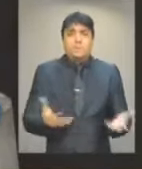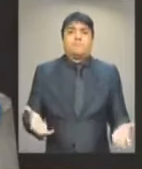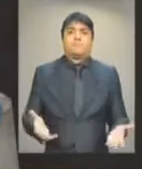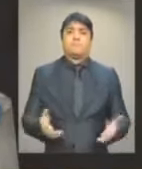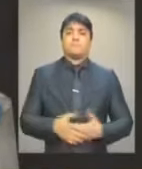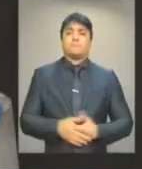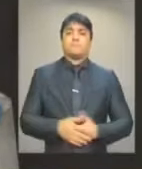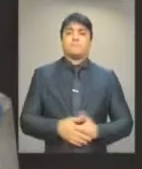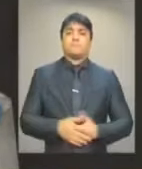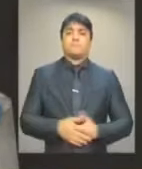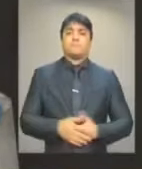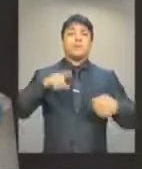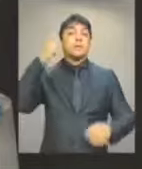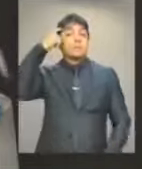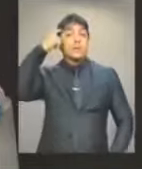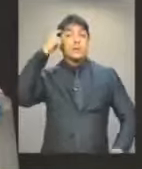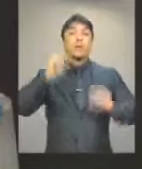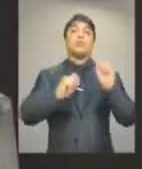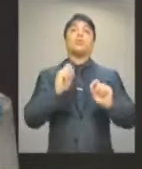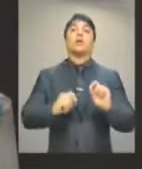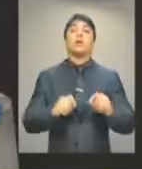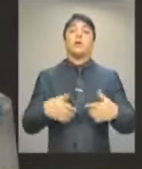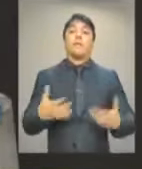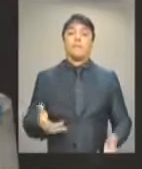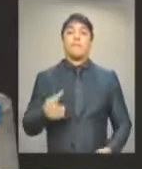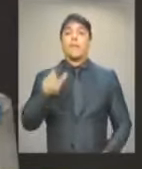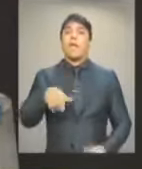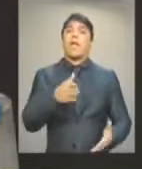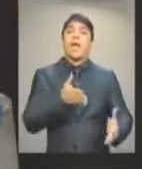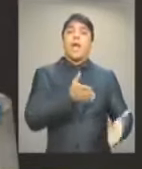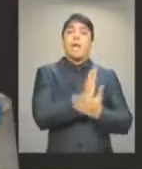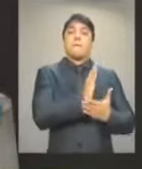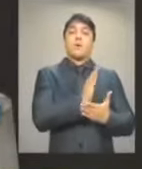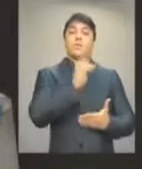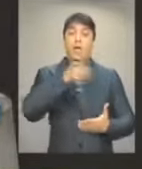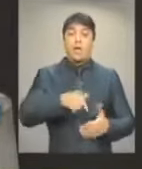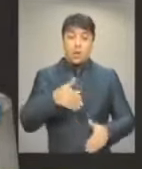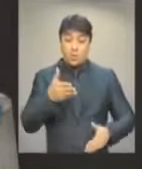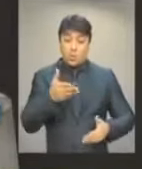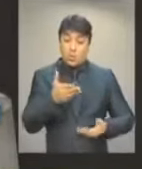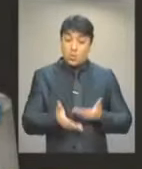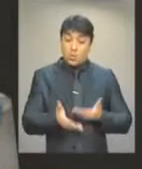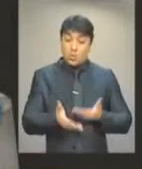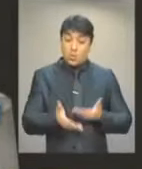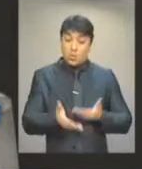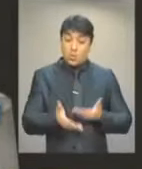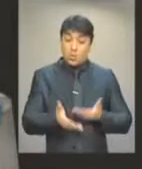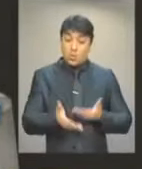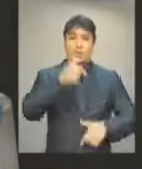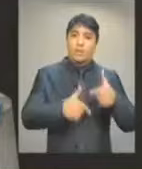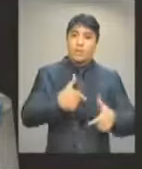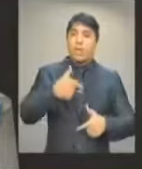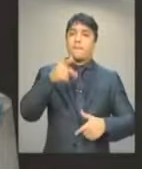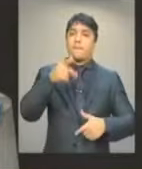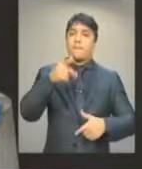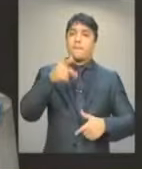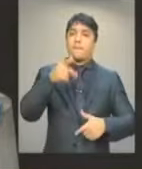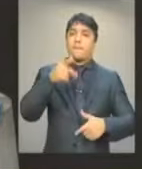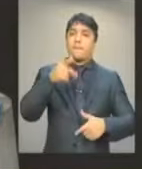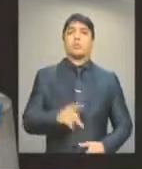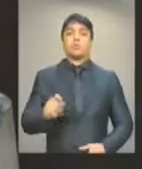que refletir, dentre outras coisas, que cabe a esta casa aprovar o cuidado ao trabalhador professor, ao trabalhador